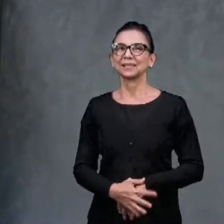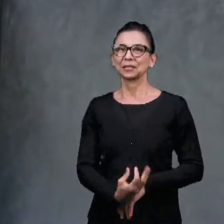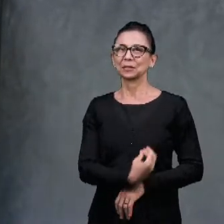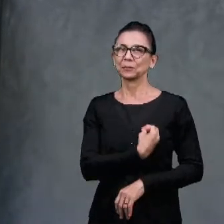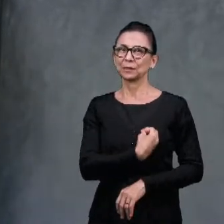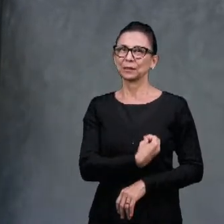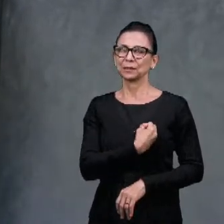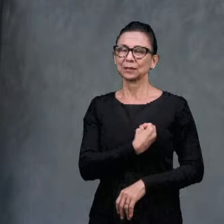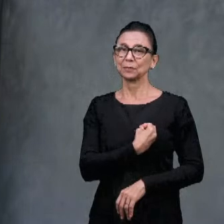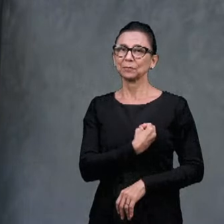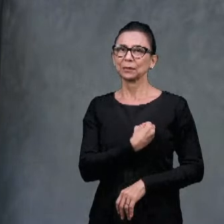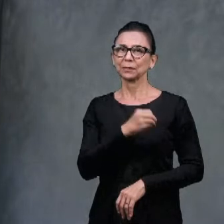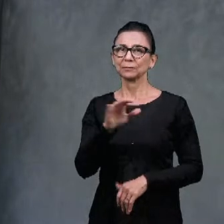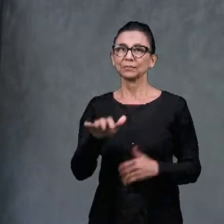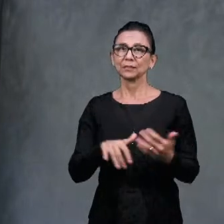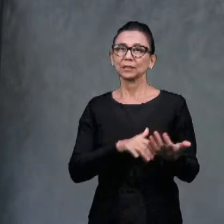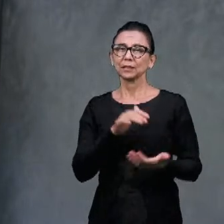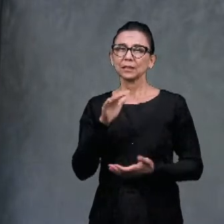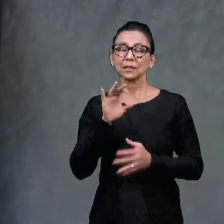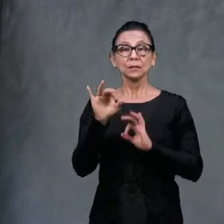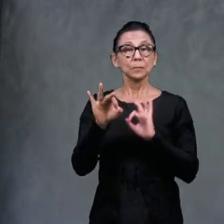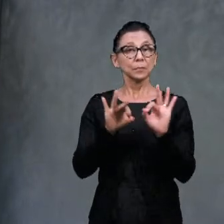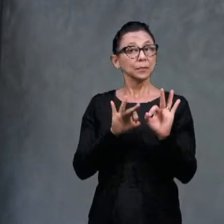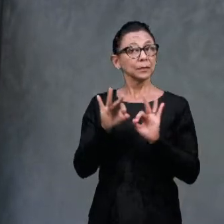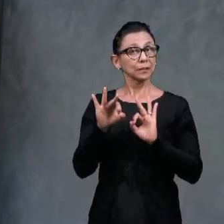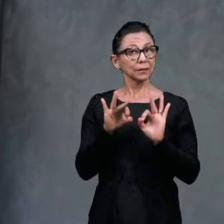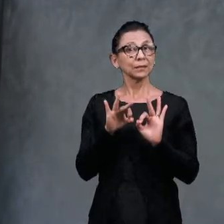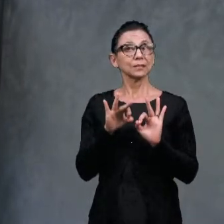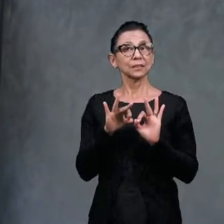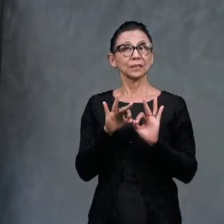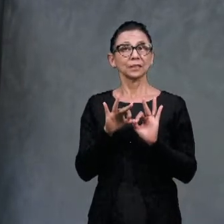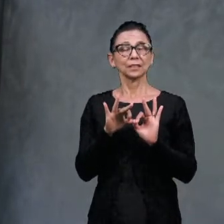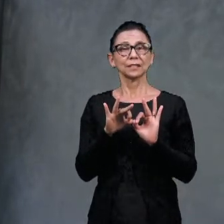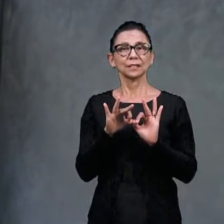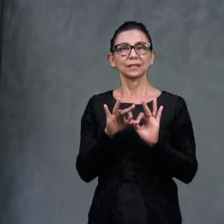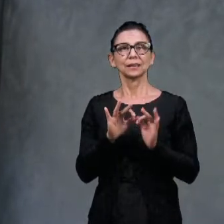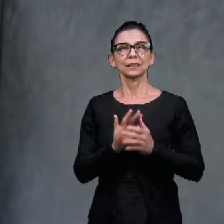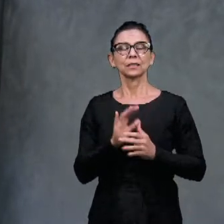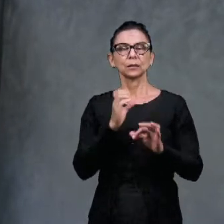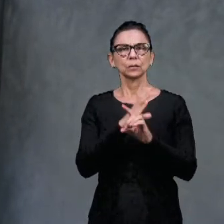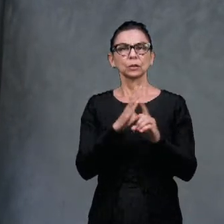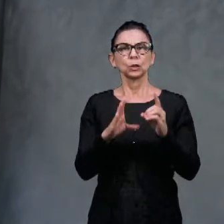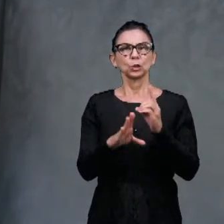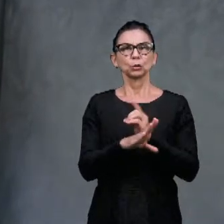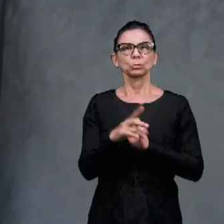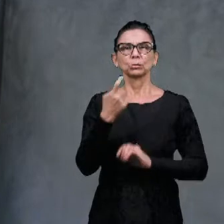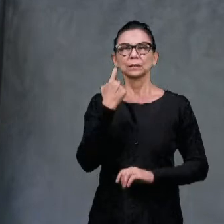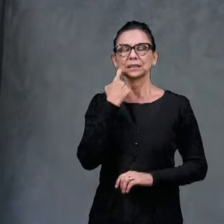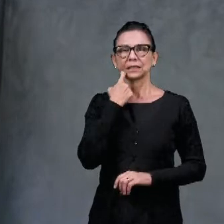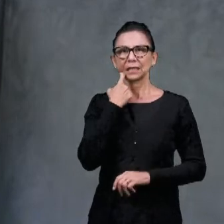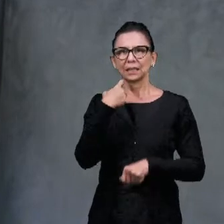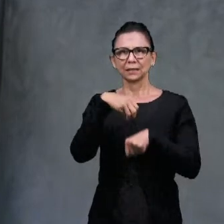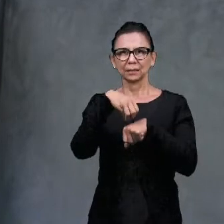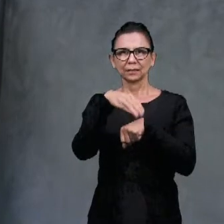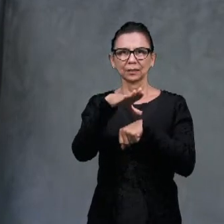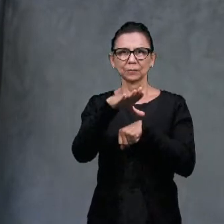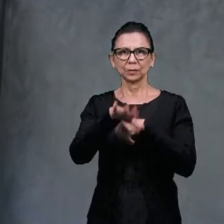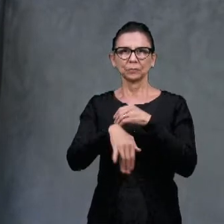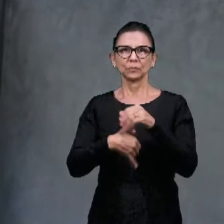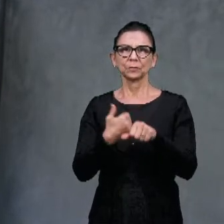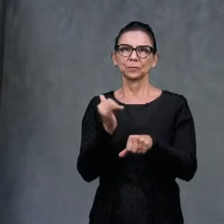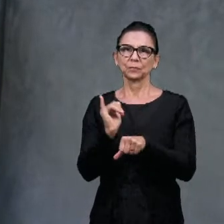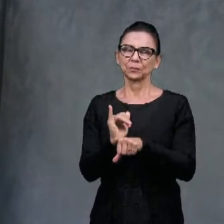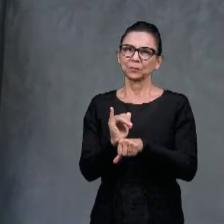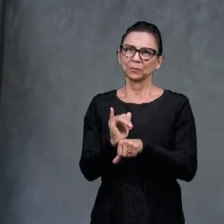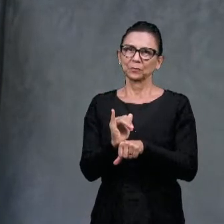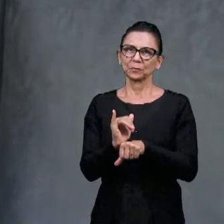da transmissão, se preparando daqui a pouquinho para o culto da sexta-feira transmitido aqui pelo nosso canal no